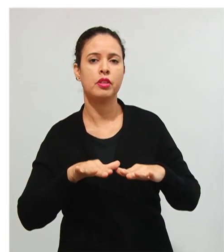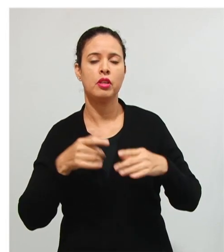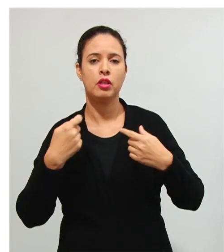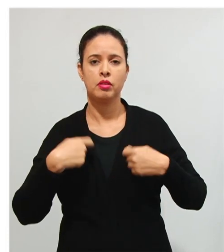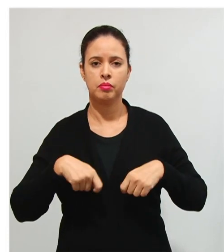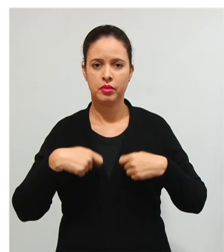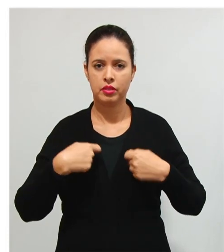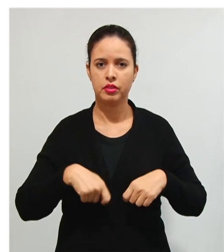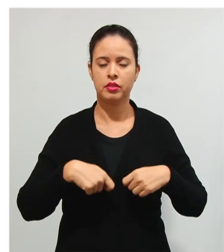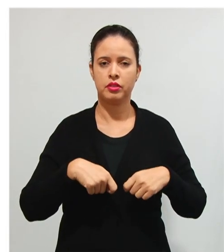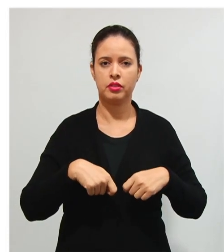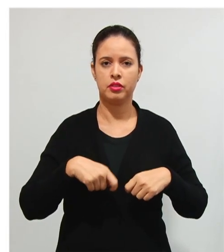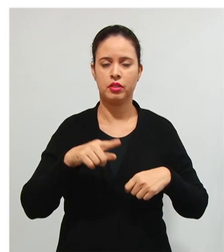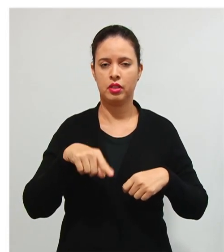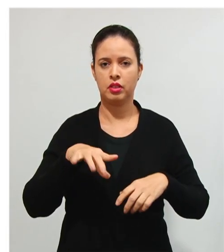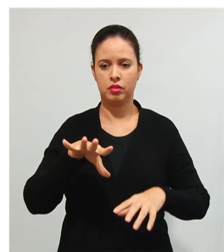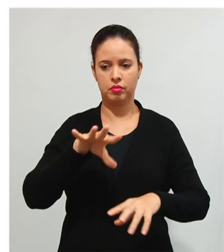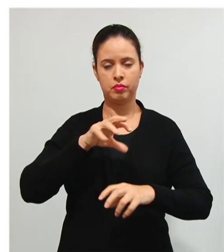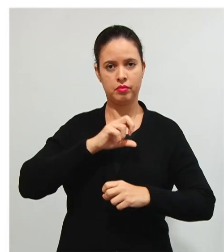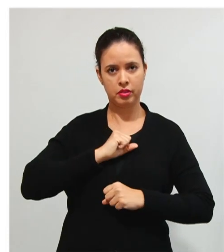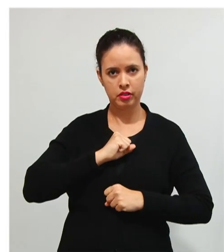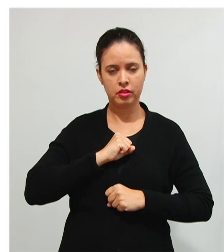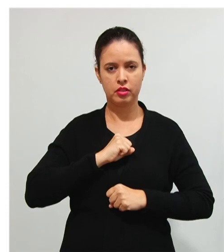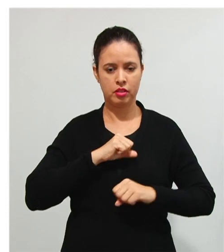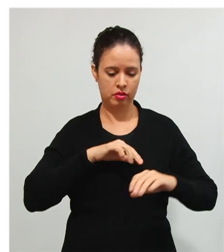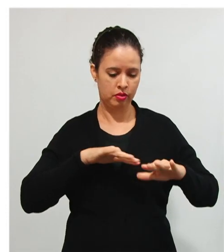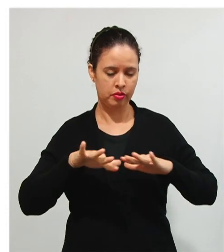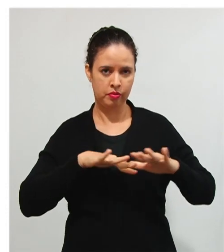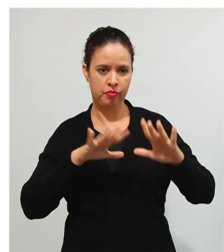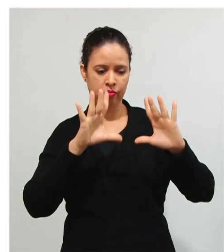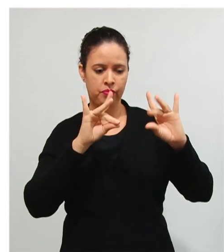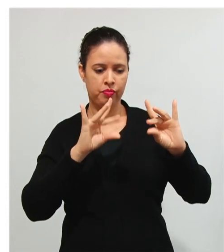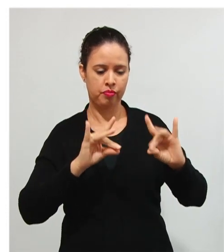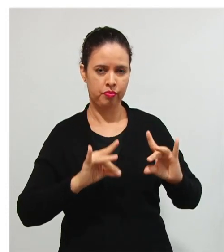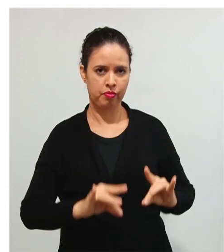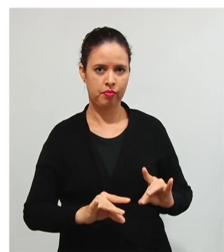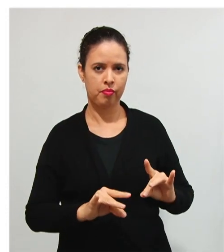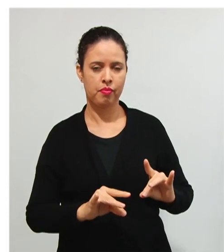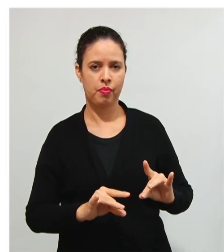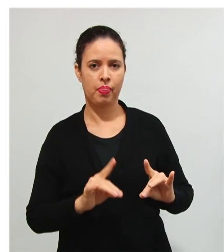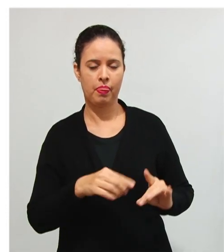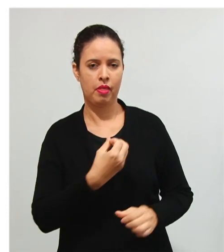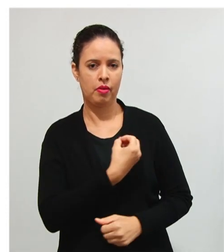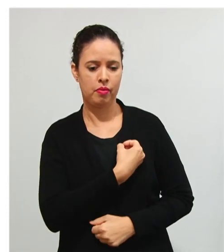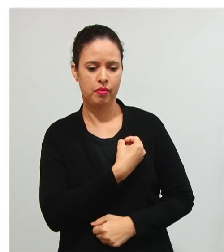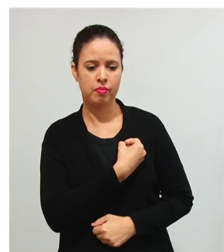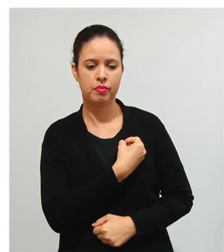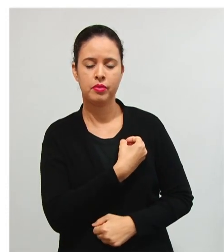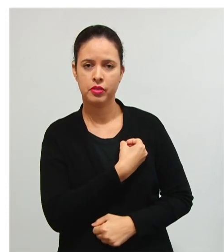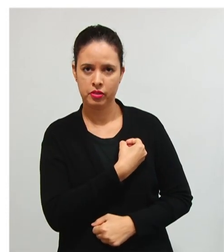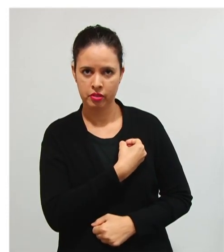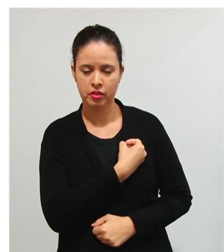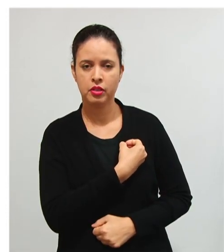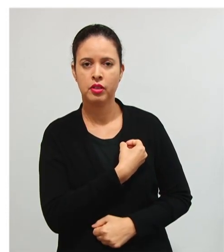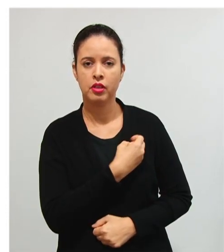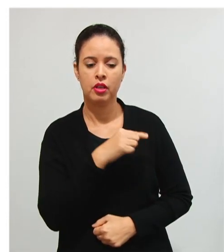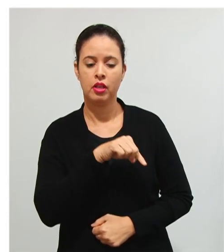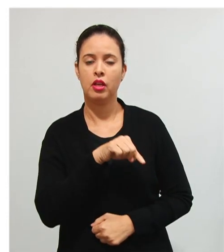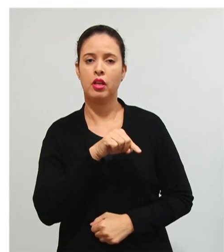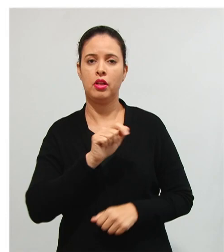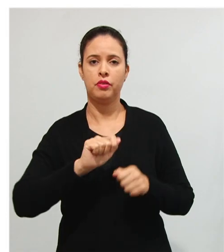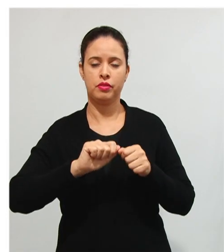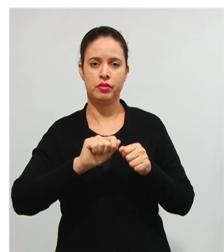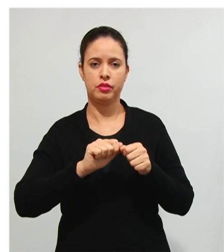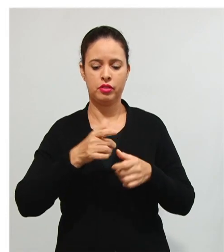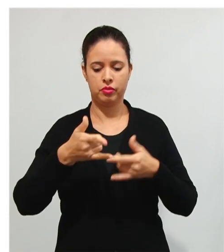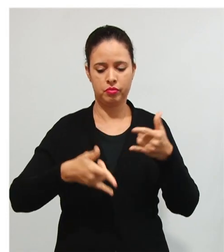preciso abstrair aquele movimento e transcrever ele para um algoritmo. E esse algoritmo é que vai comandar